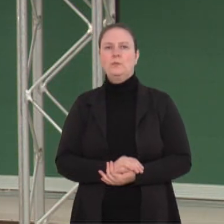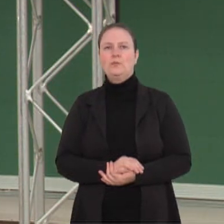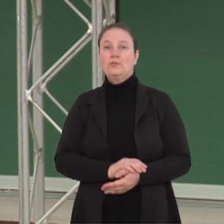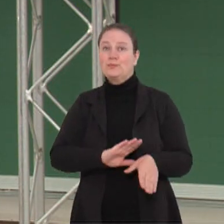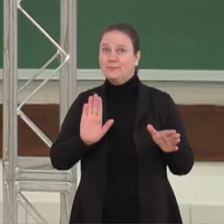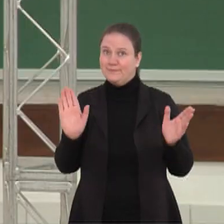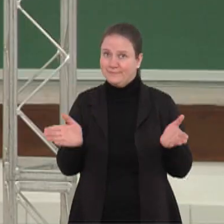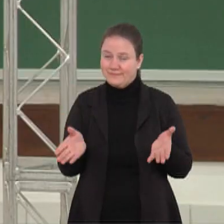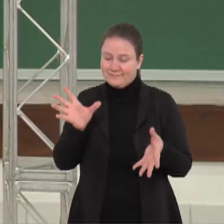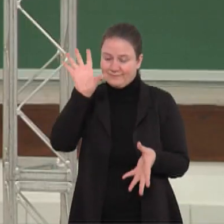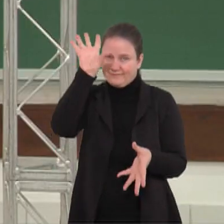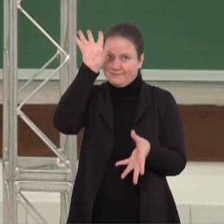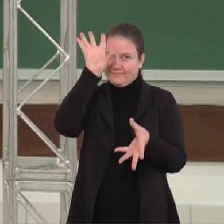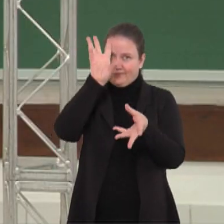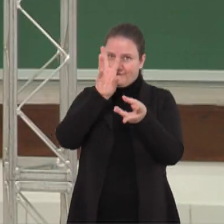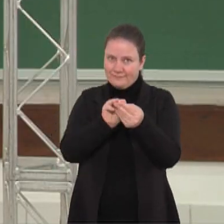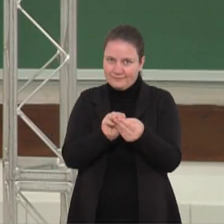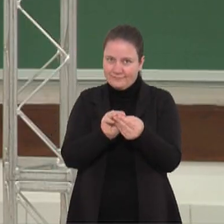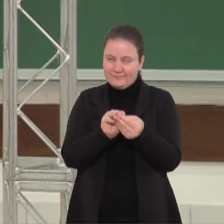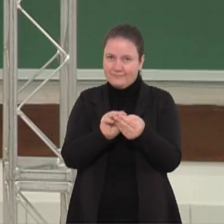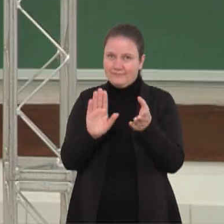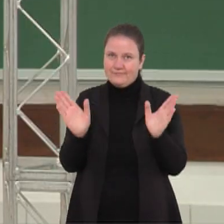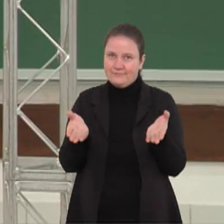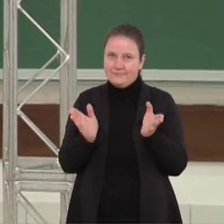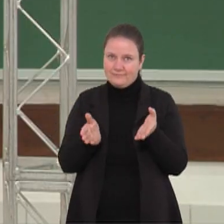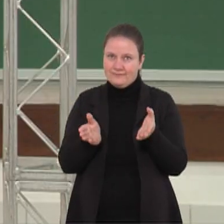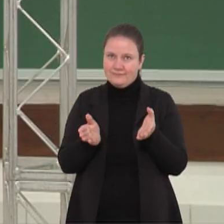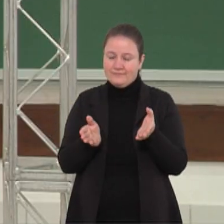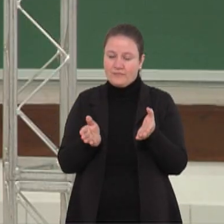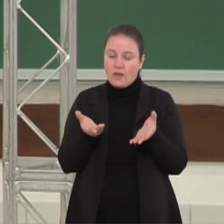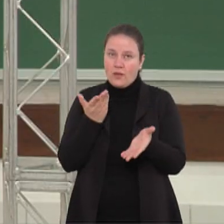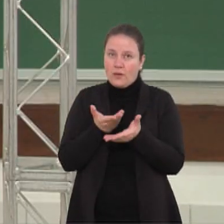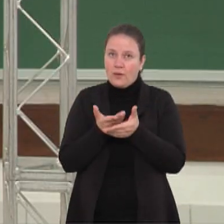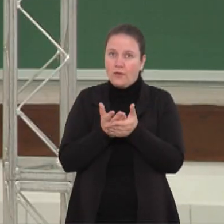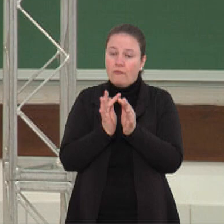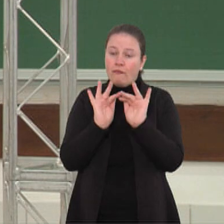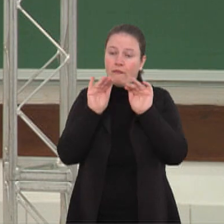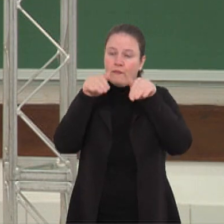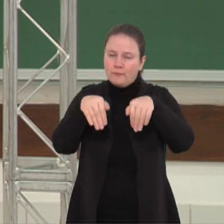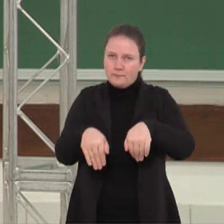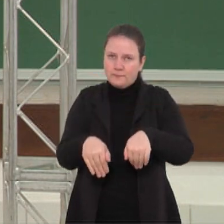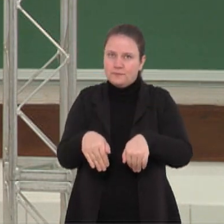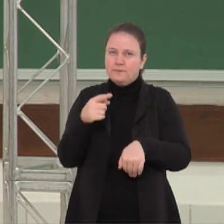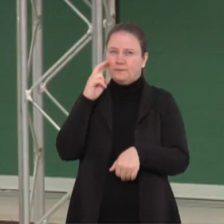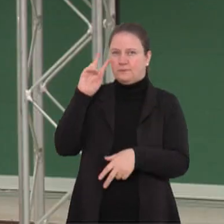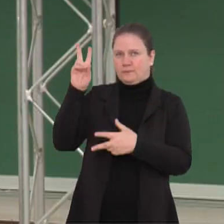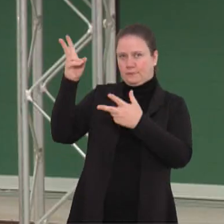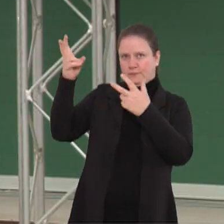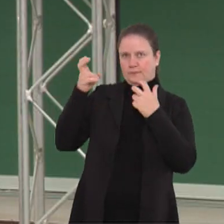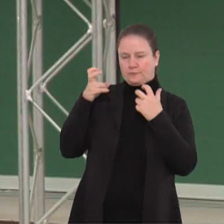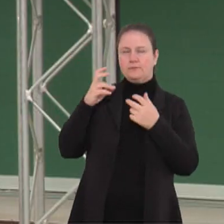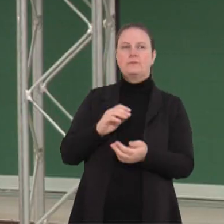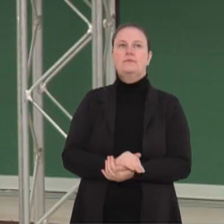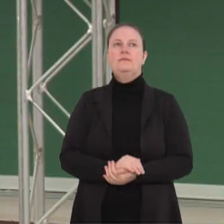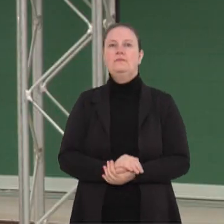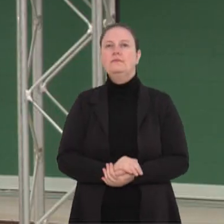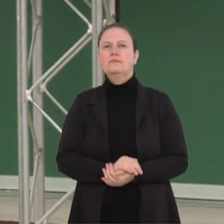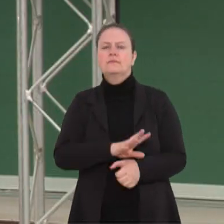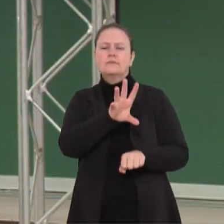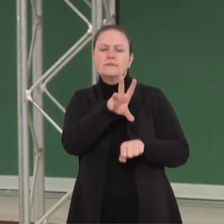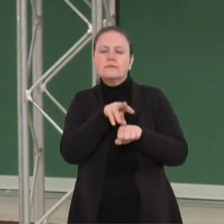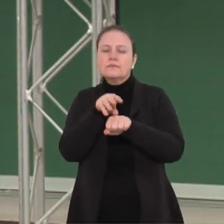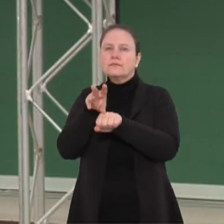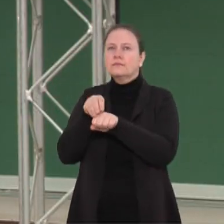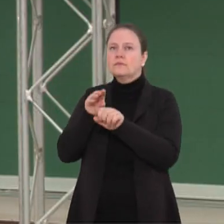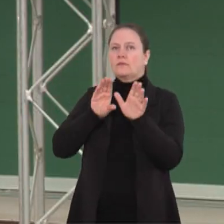E para resumir então, o final da aula nós temos da seguinte maneira. Hoje aprendemos sobre